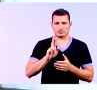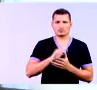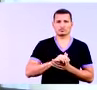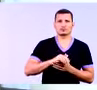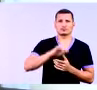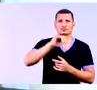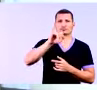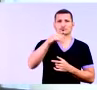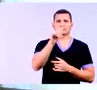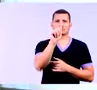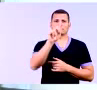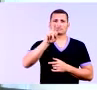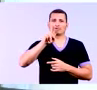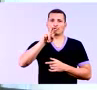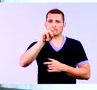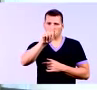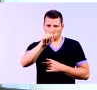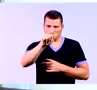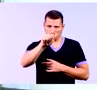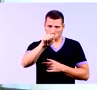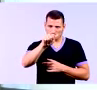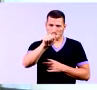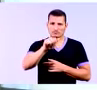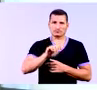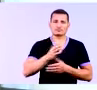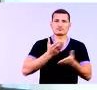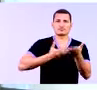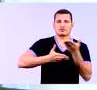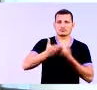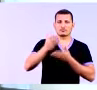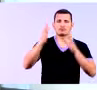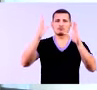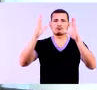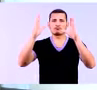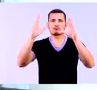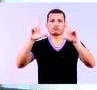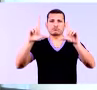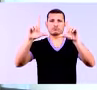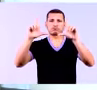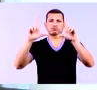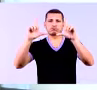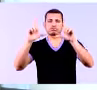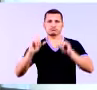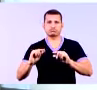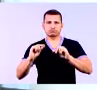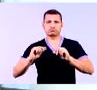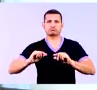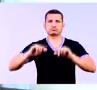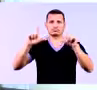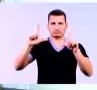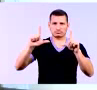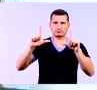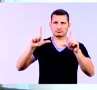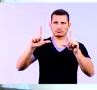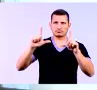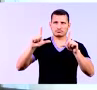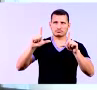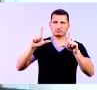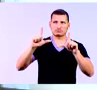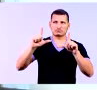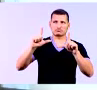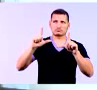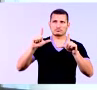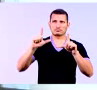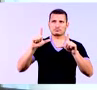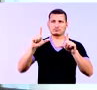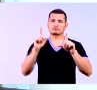o JavaScript para criar as interações de fechamento, de abertura, de tooltip que nós